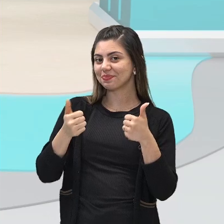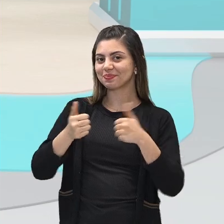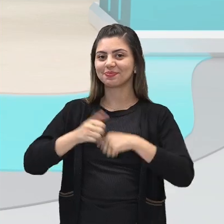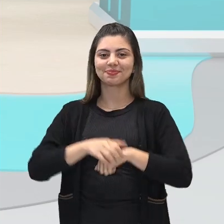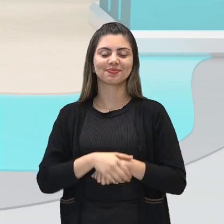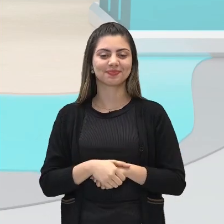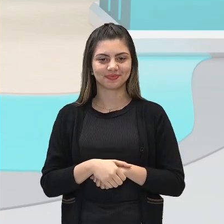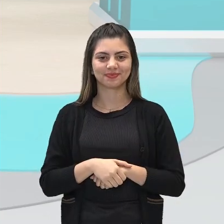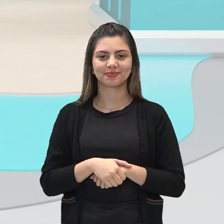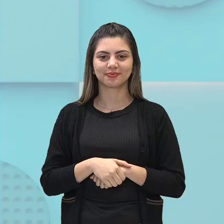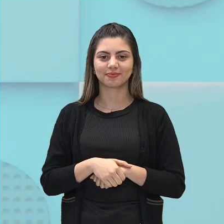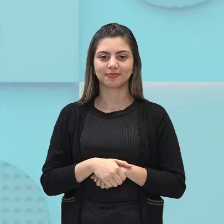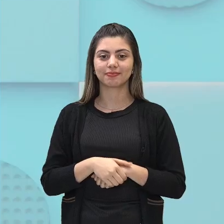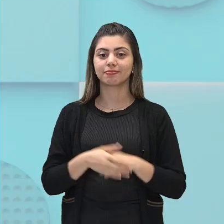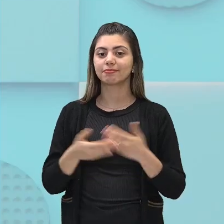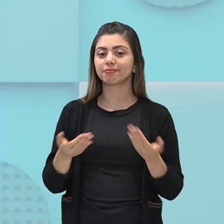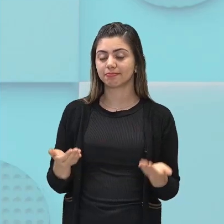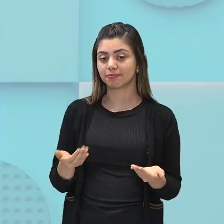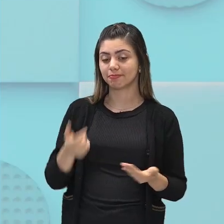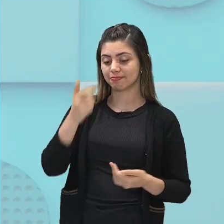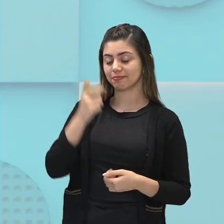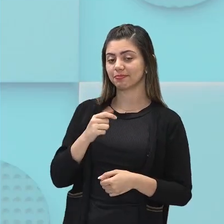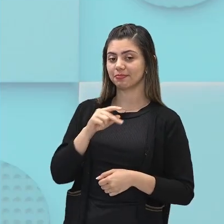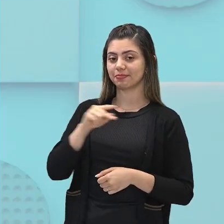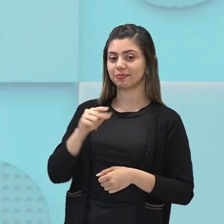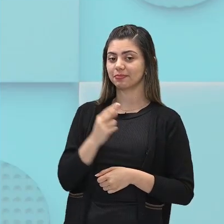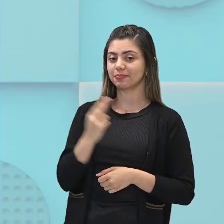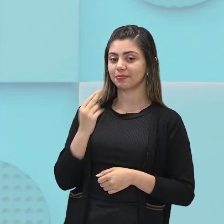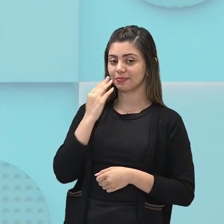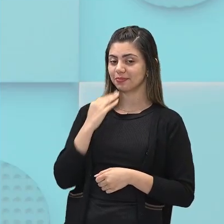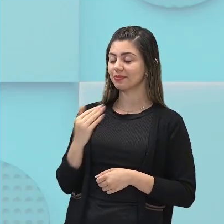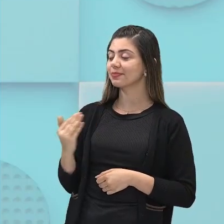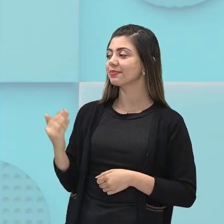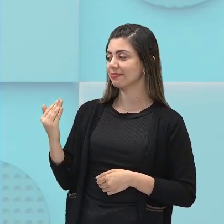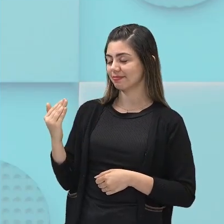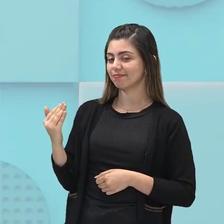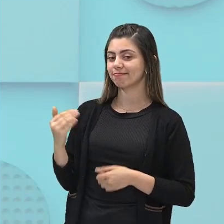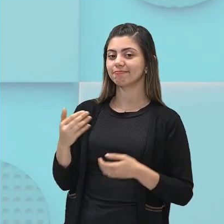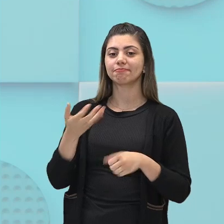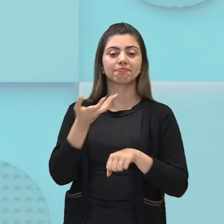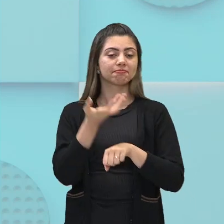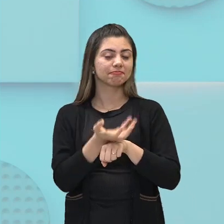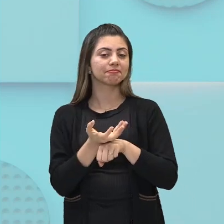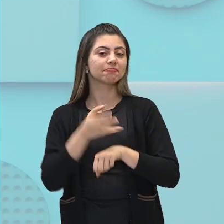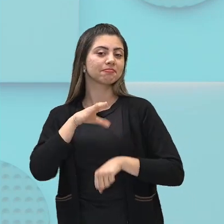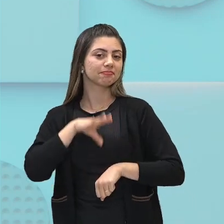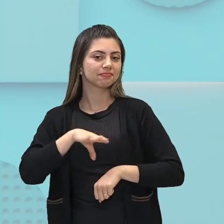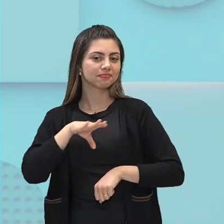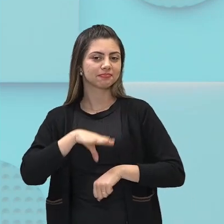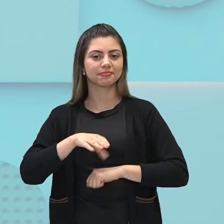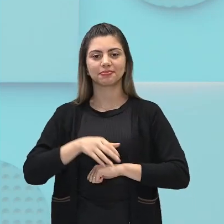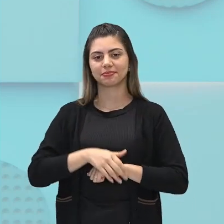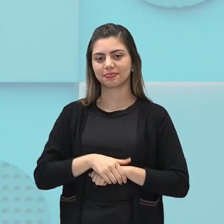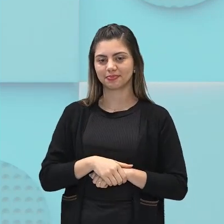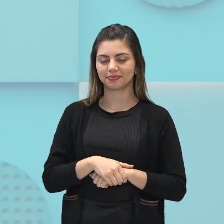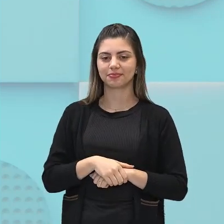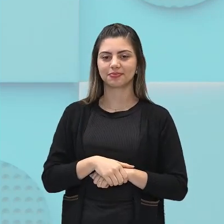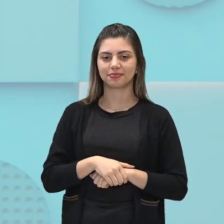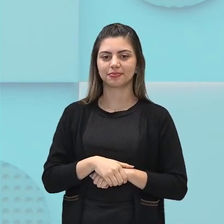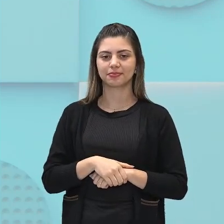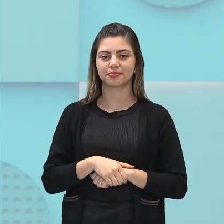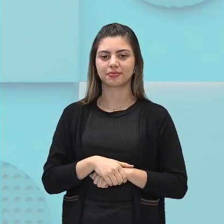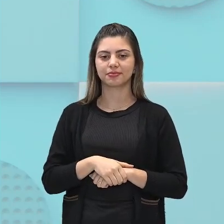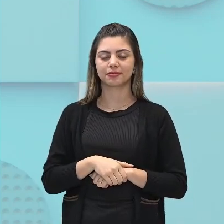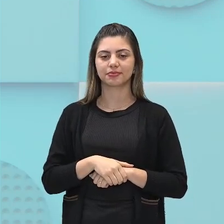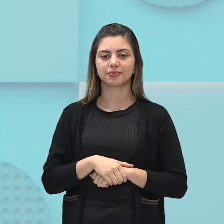estejam bem. Eu sou a professora Daniele Costa, do componente de língua